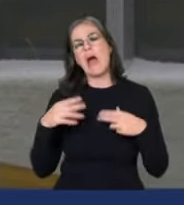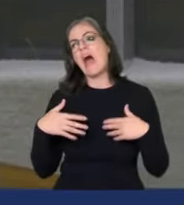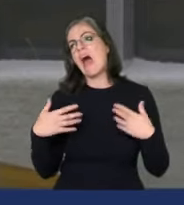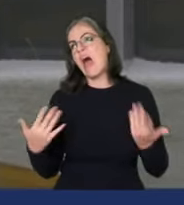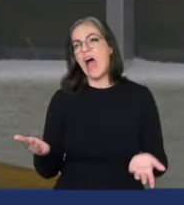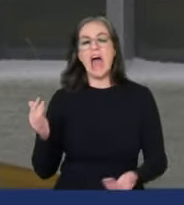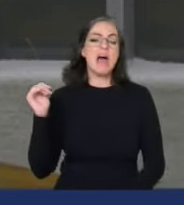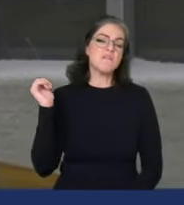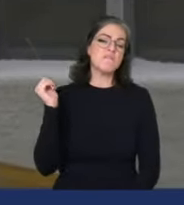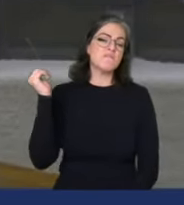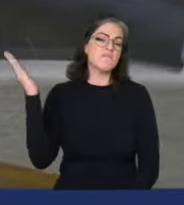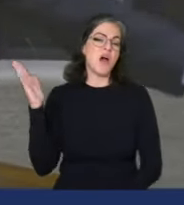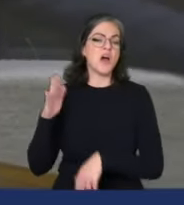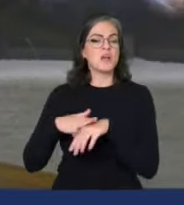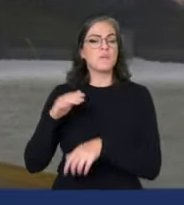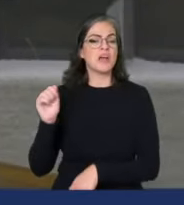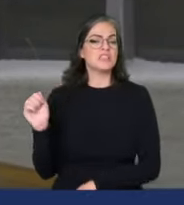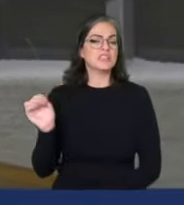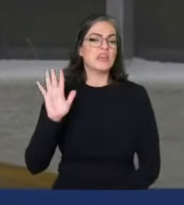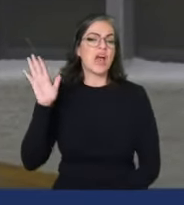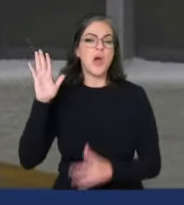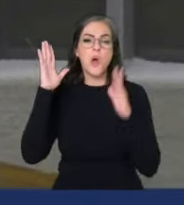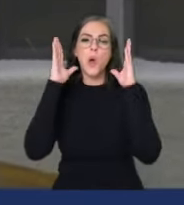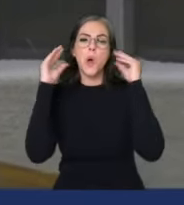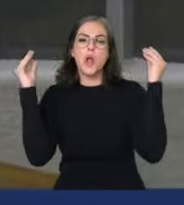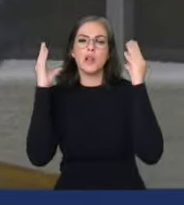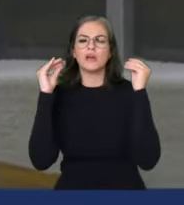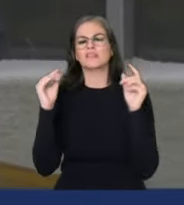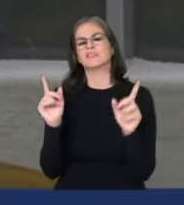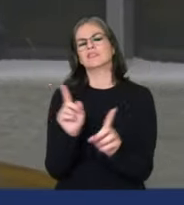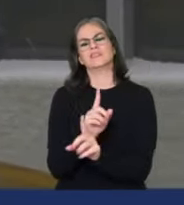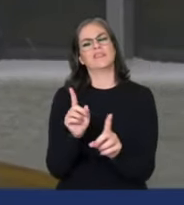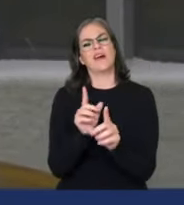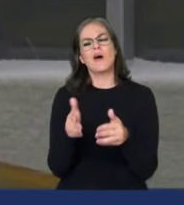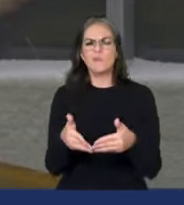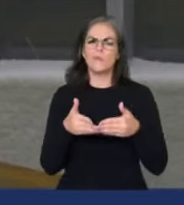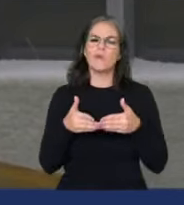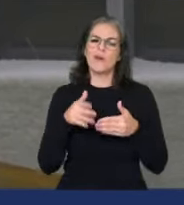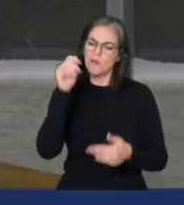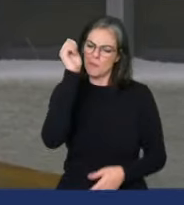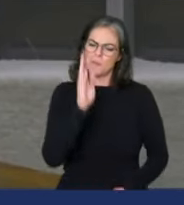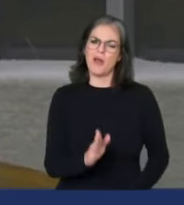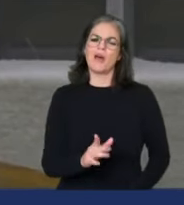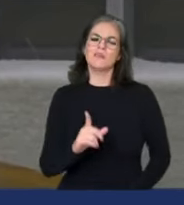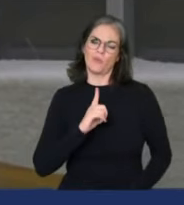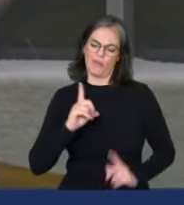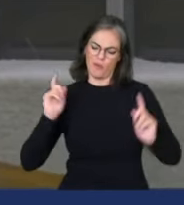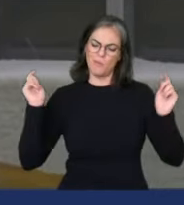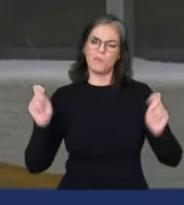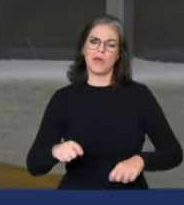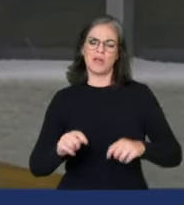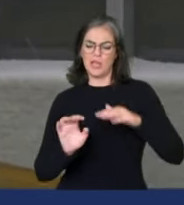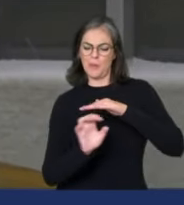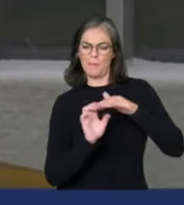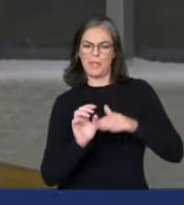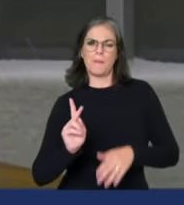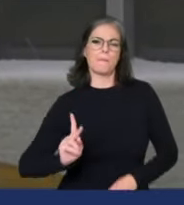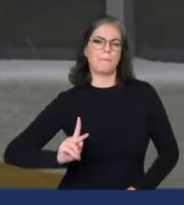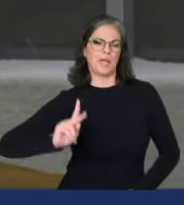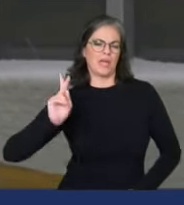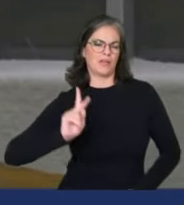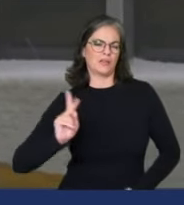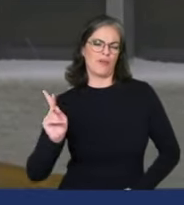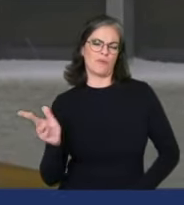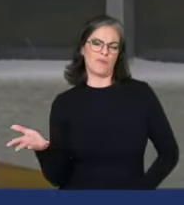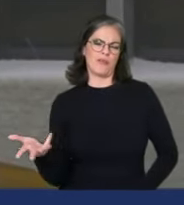custando mais caro o combustível. Gente, nós temos a Petrobras, gente. Nós temos a Petrobras, que produz